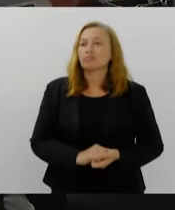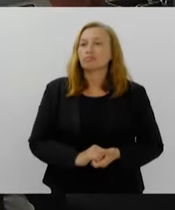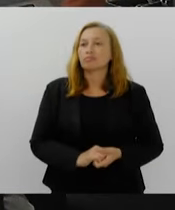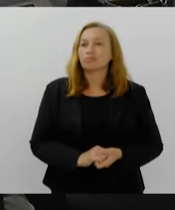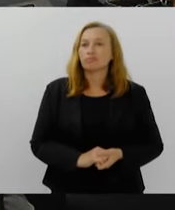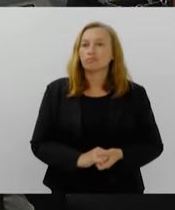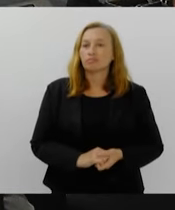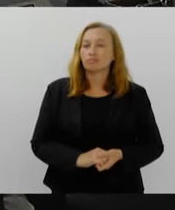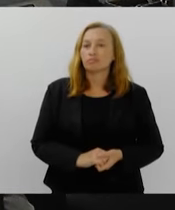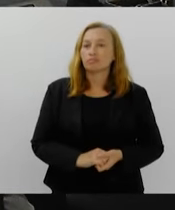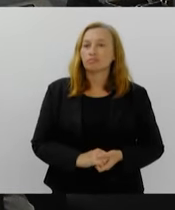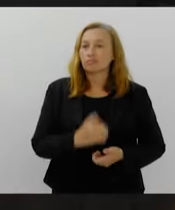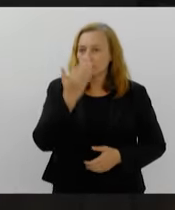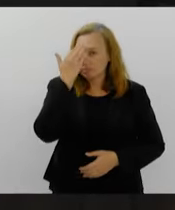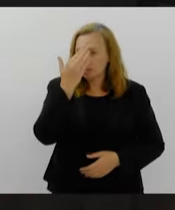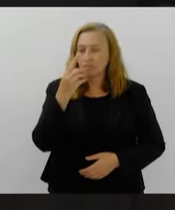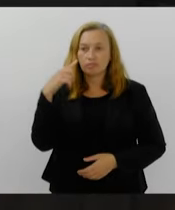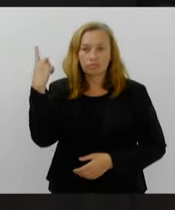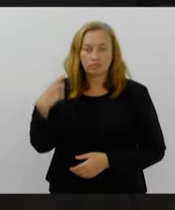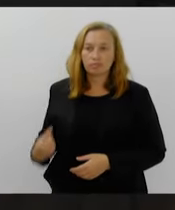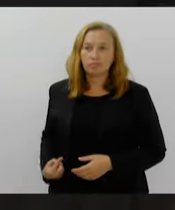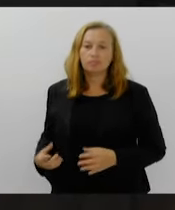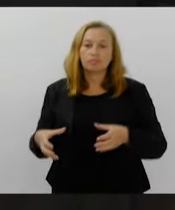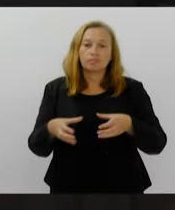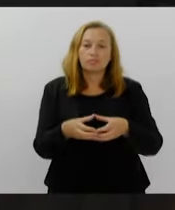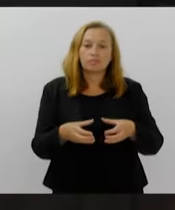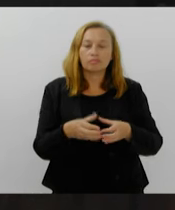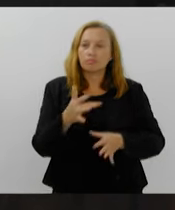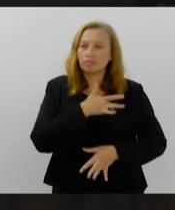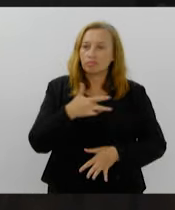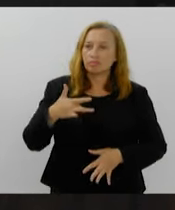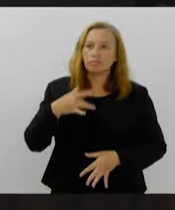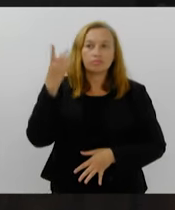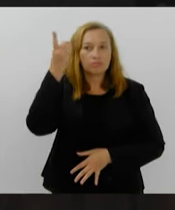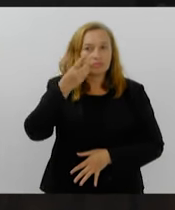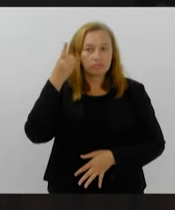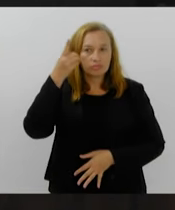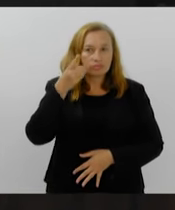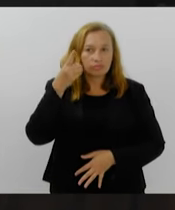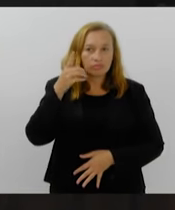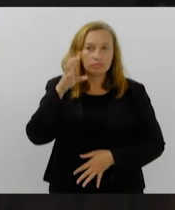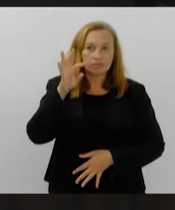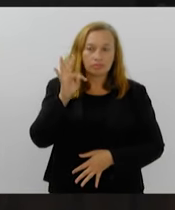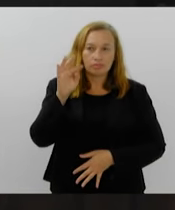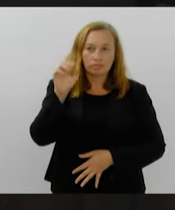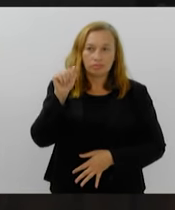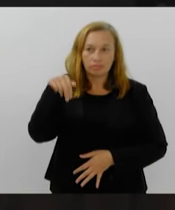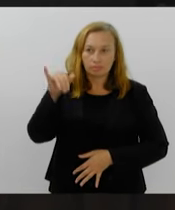3 Obrigada Dani pela comissão de saúde Deputado T